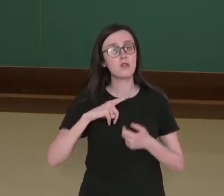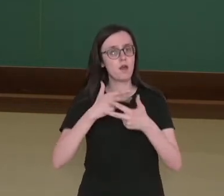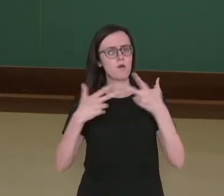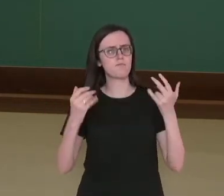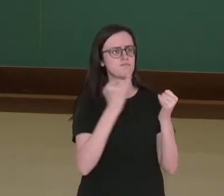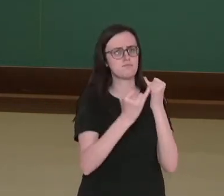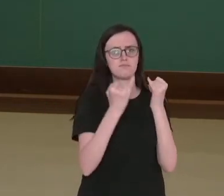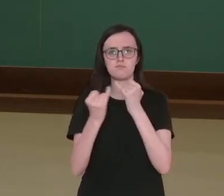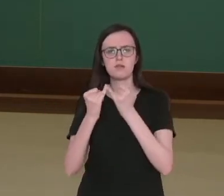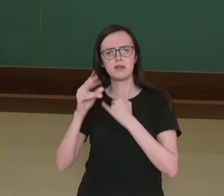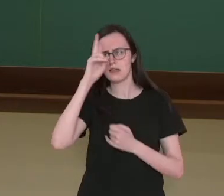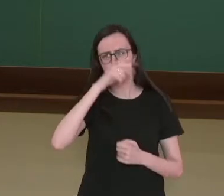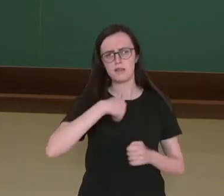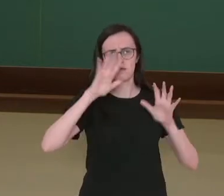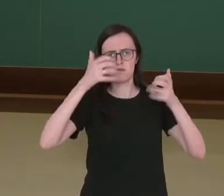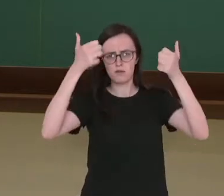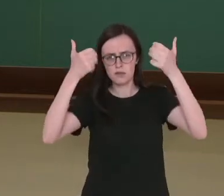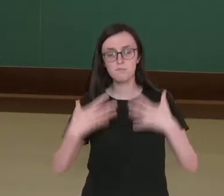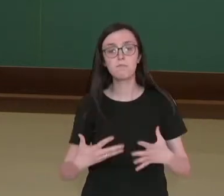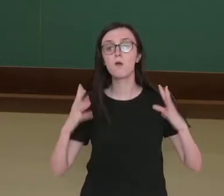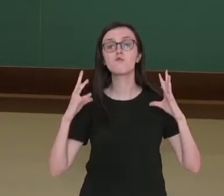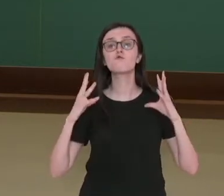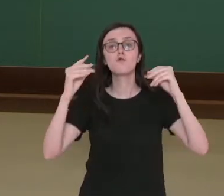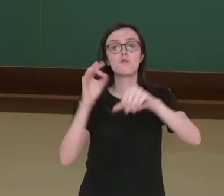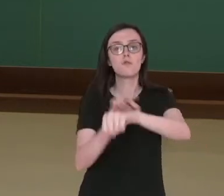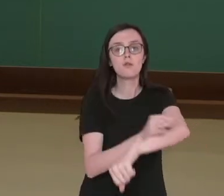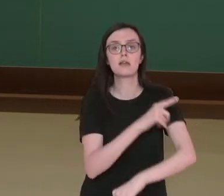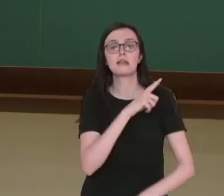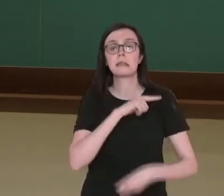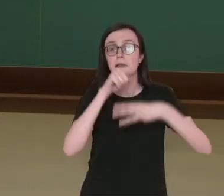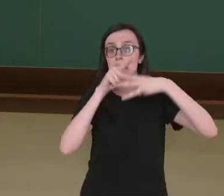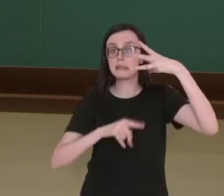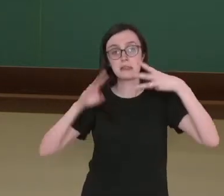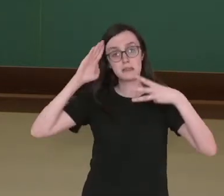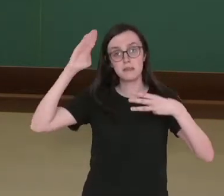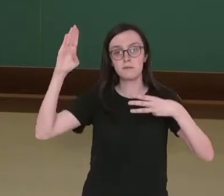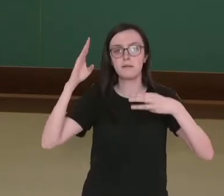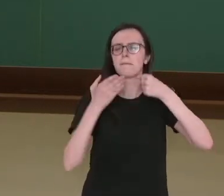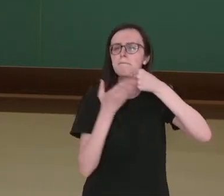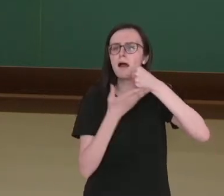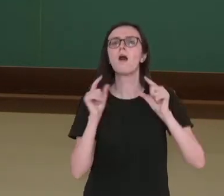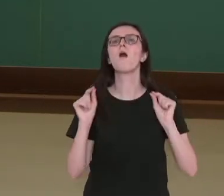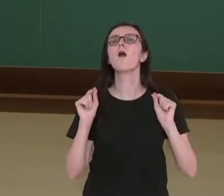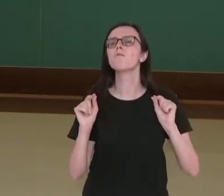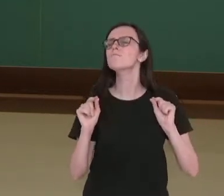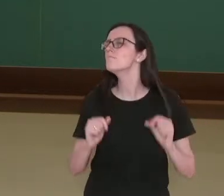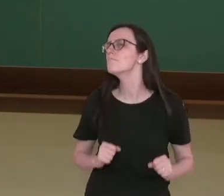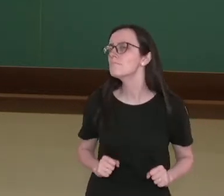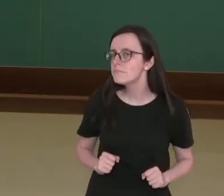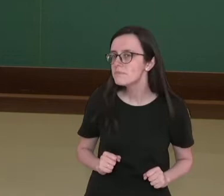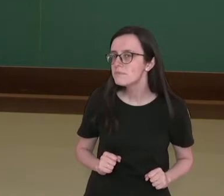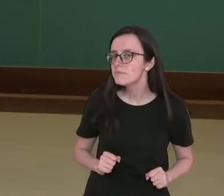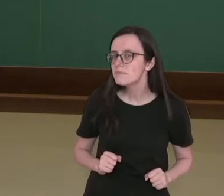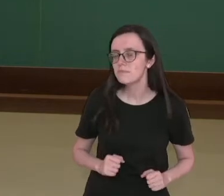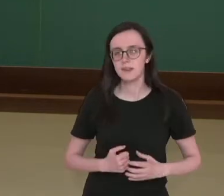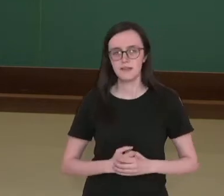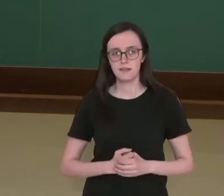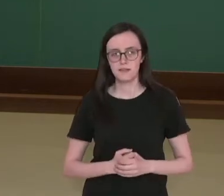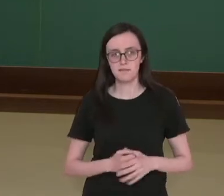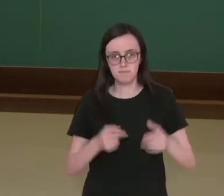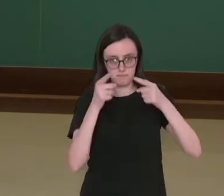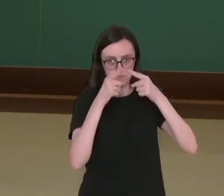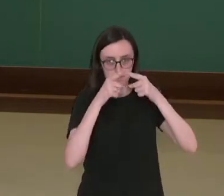Então, lembra que eu falei que todas as células têm 3 estruturas básicas? Qual que era mesmo?